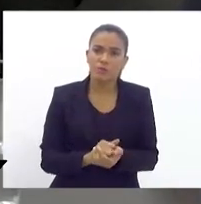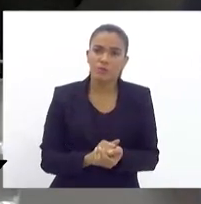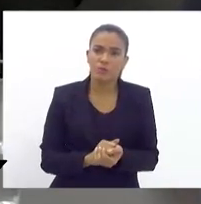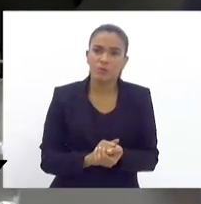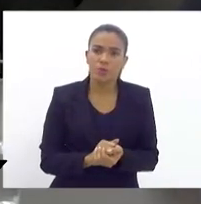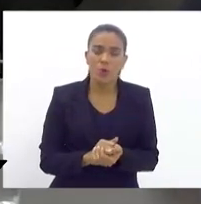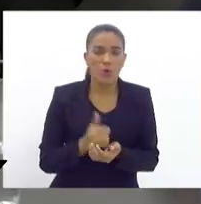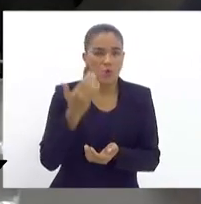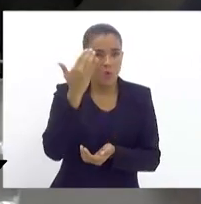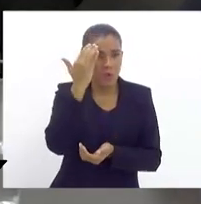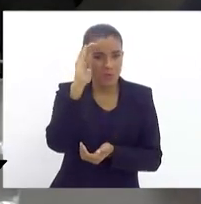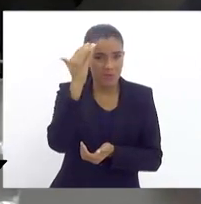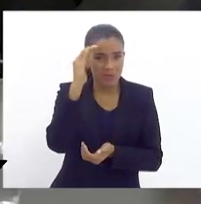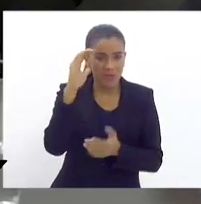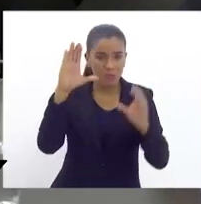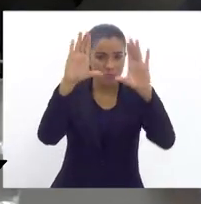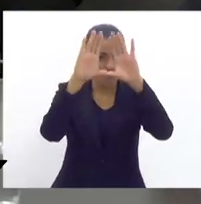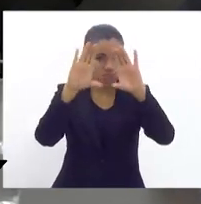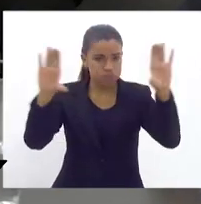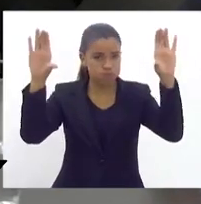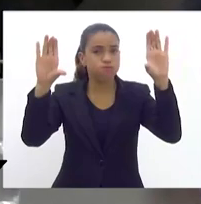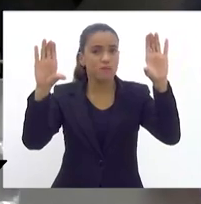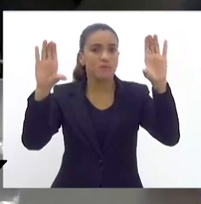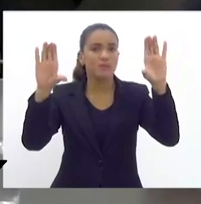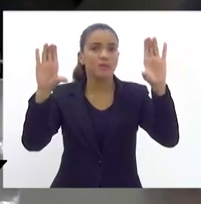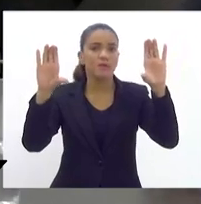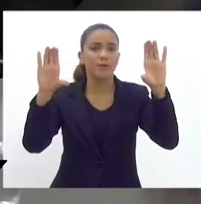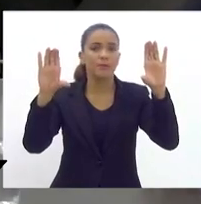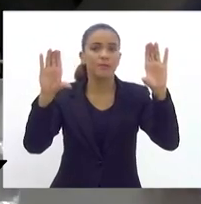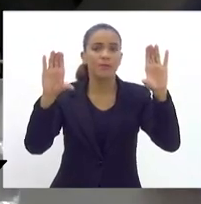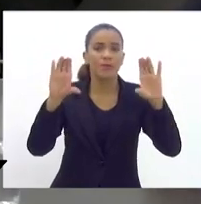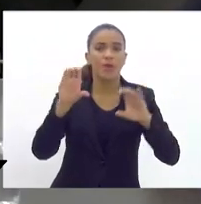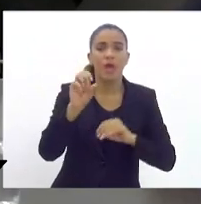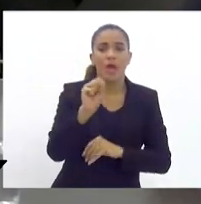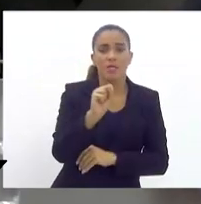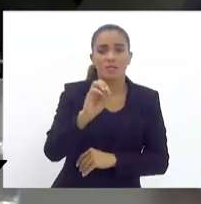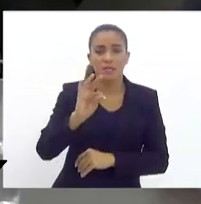um entendimento do Supremo Tribunal Federal que